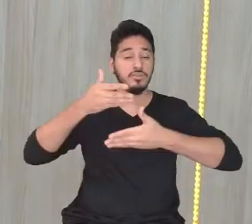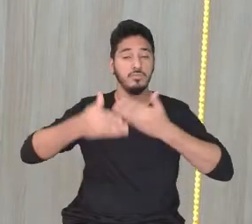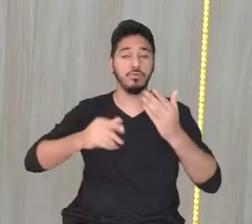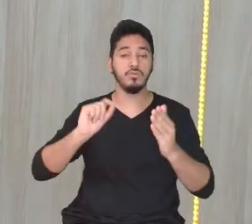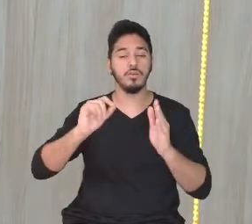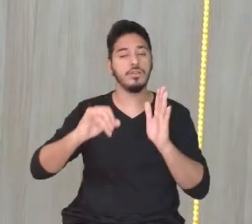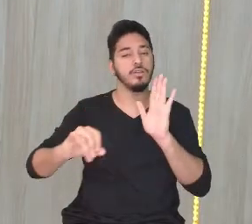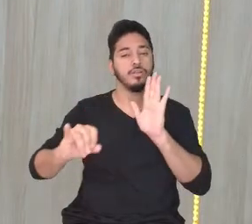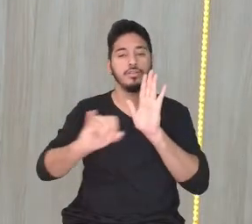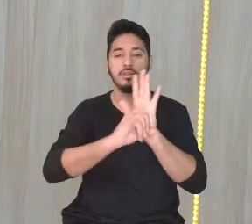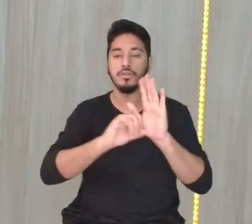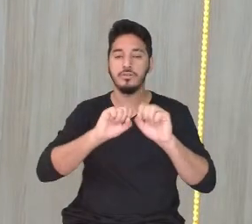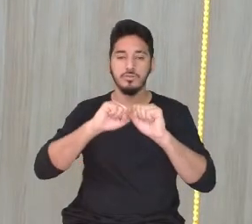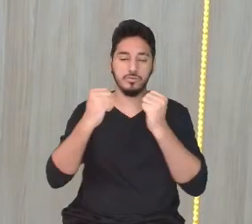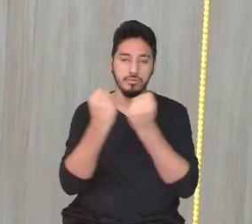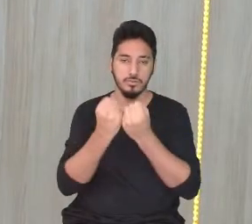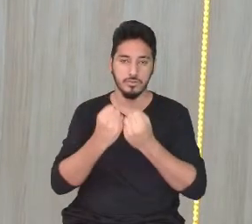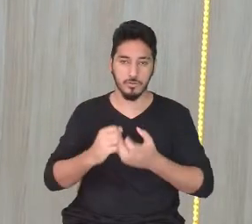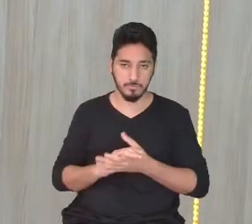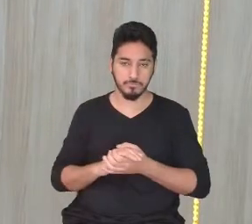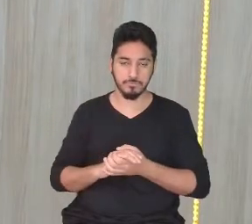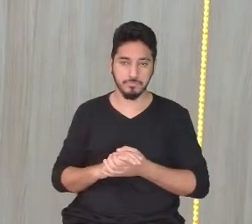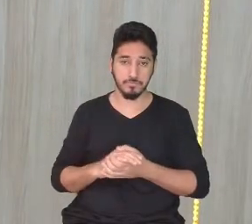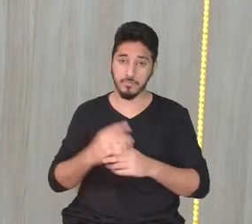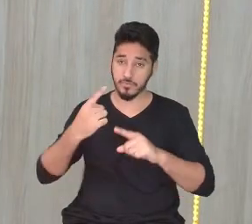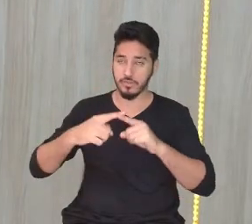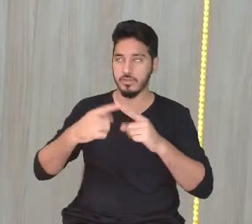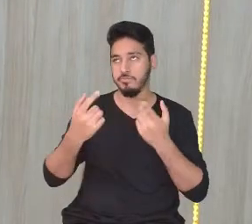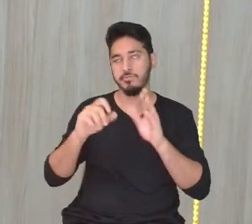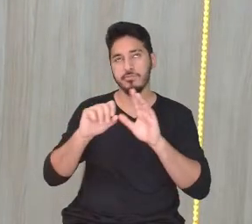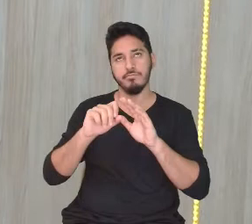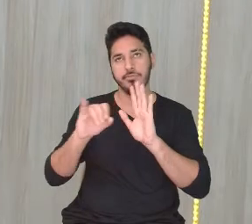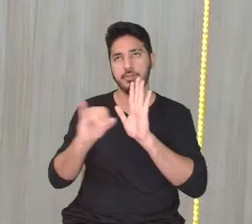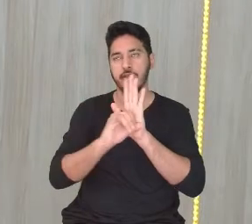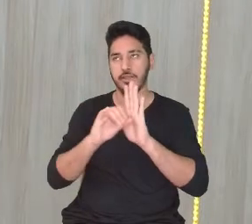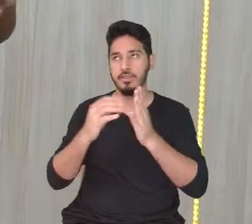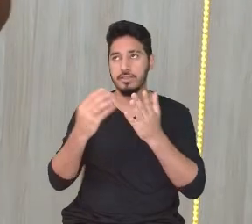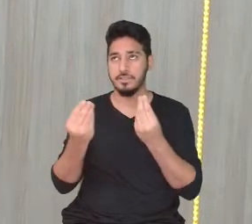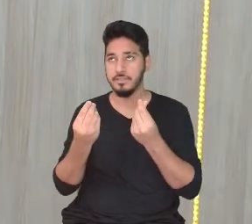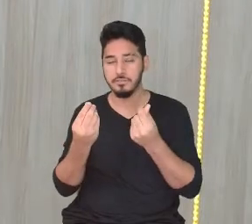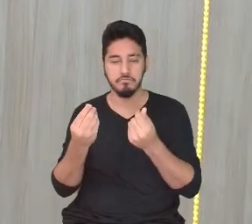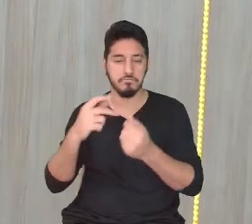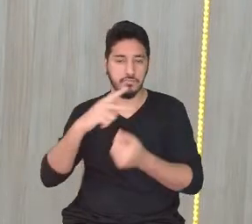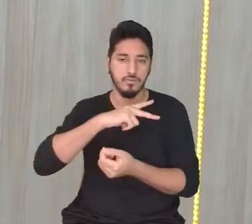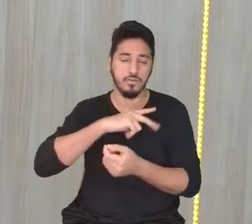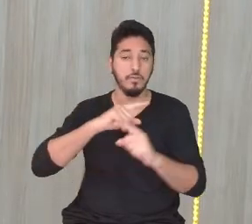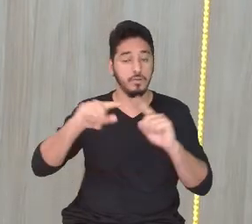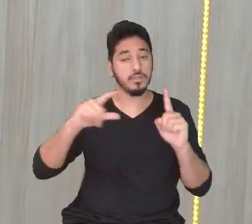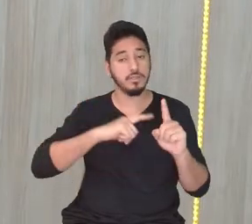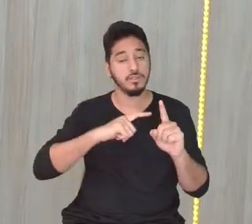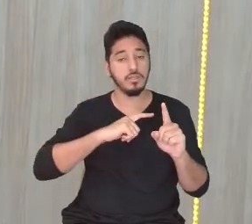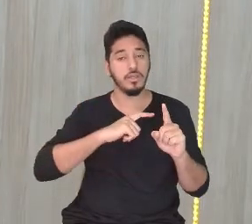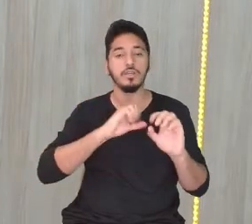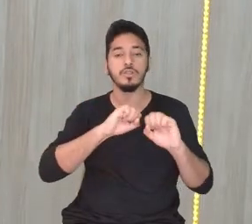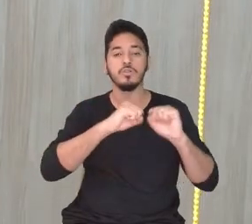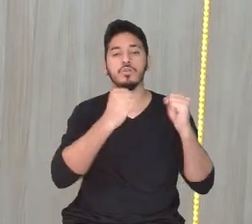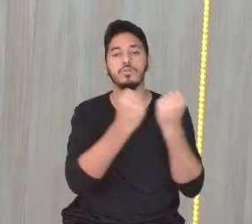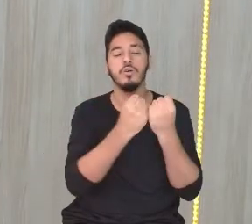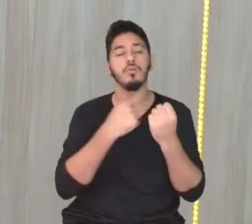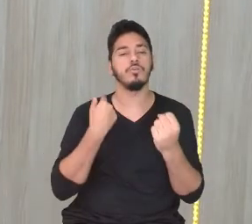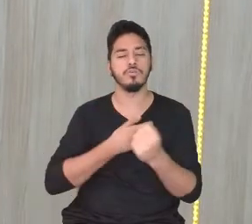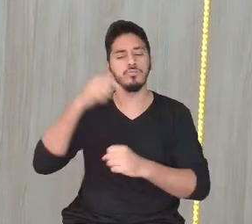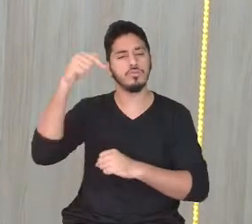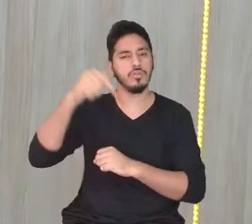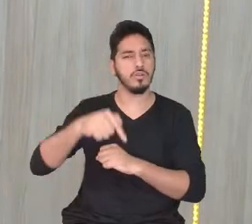da identidade social. Tem a identidade particular, mas também tem a identidade social. Então, a gente está aqui no